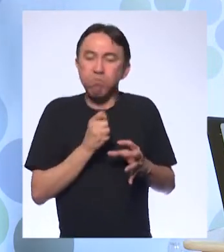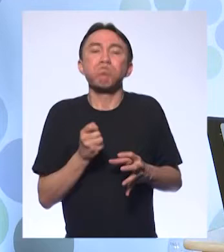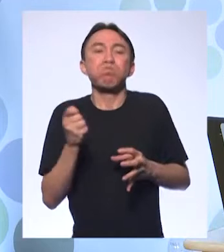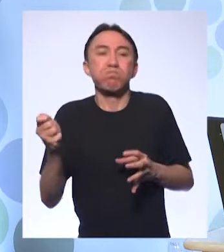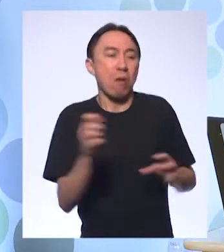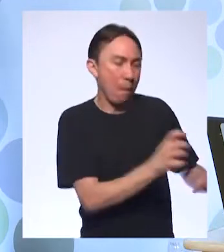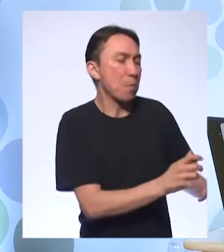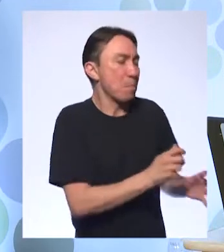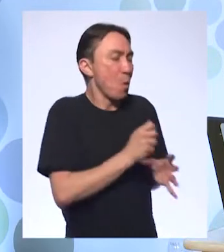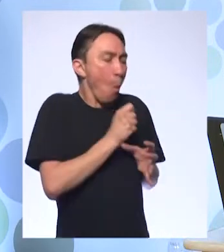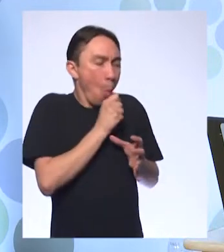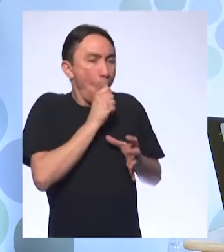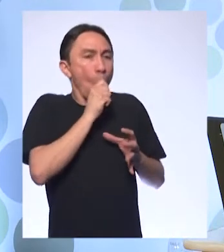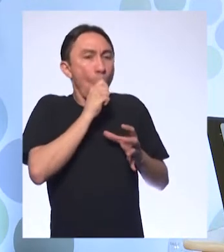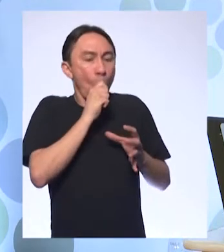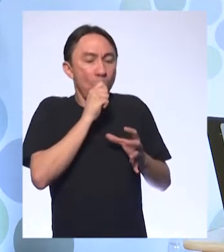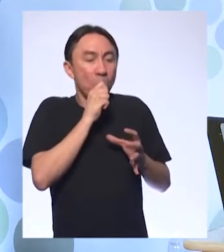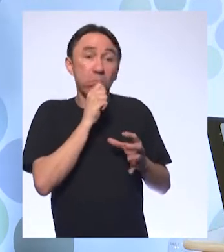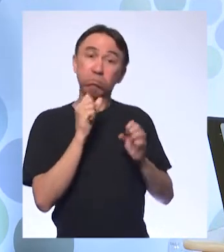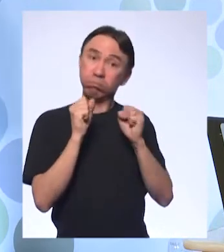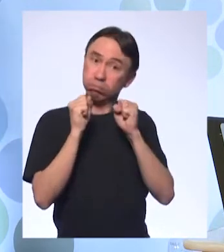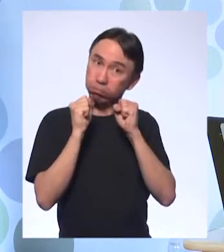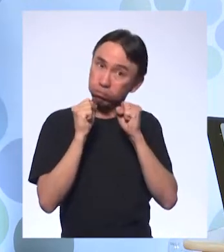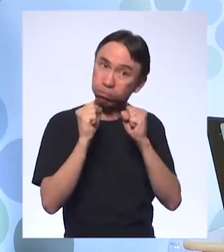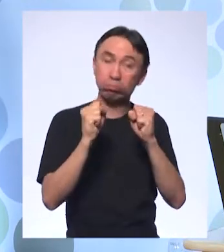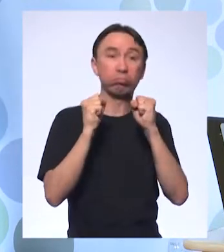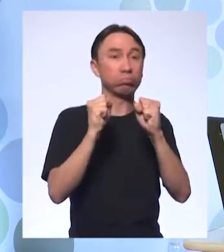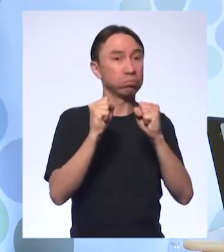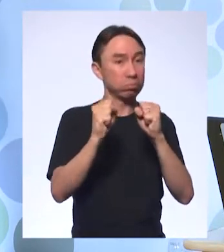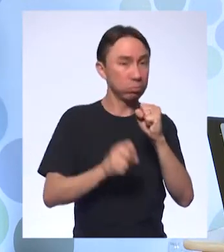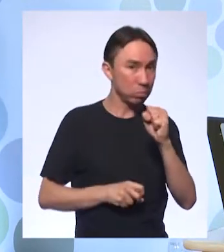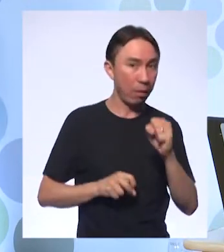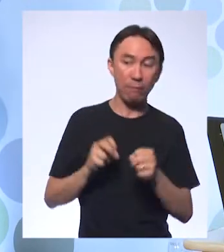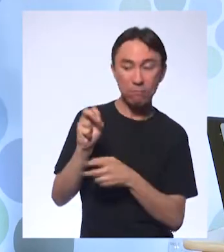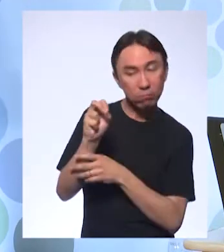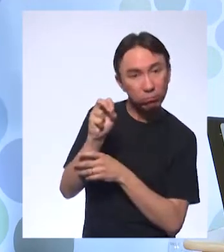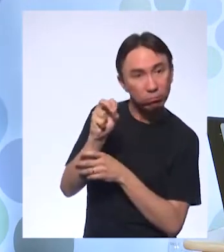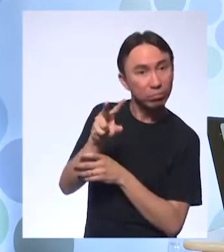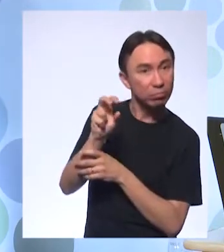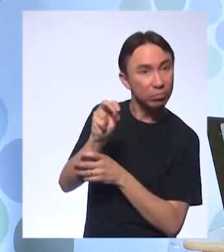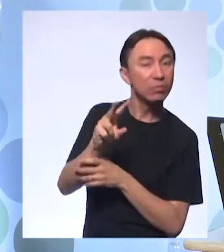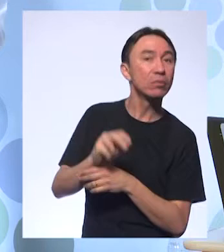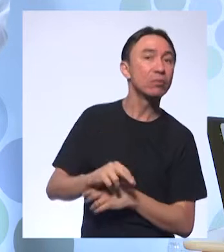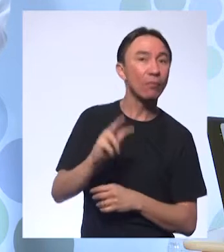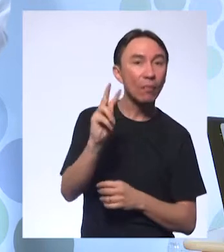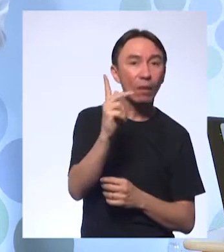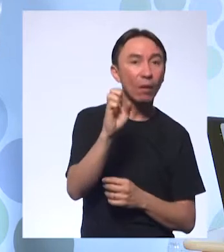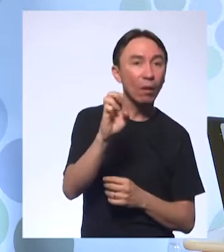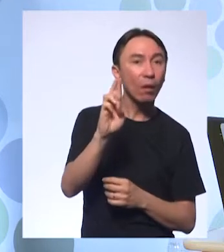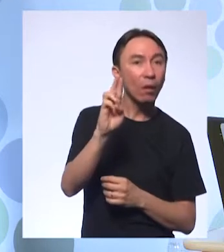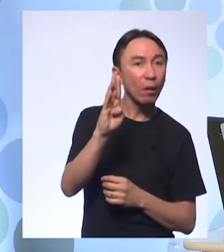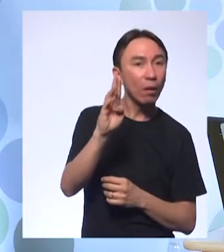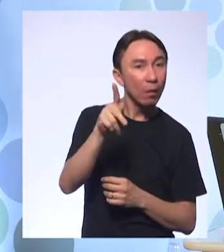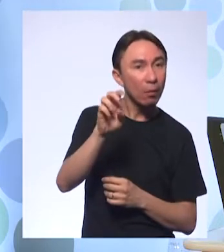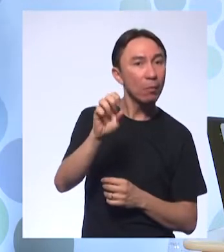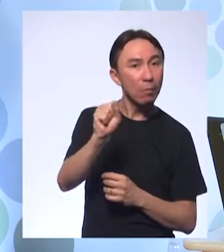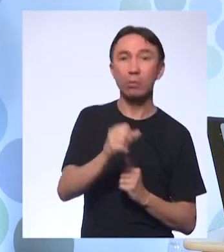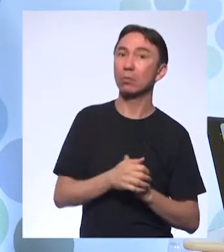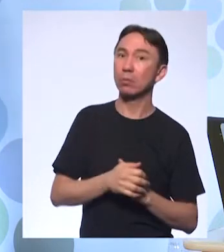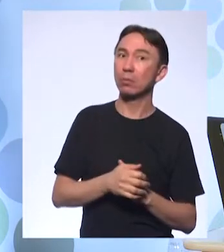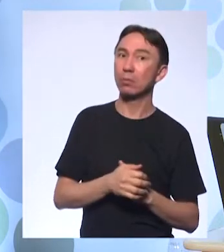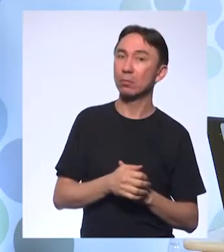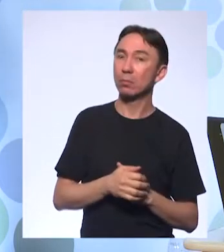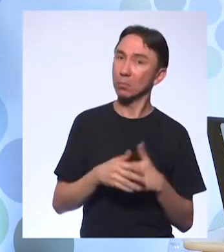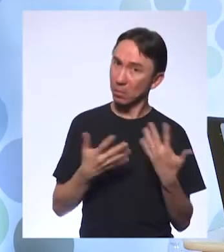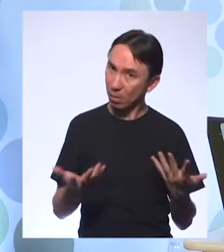daquele bico lá, né? Você pode estar passando um vírus de herpes, alguma coisa assim. Tá? Então, a sexualmente transmissível ela é transmitida pelo